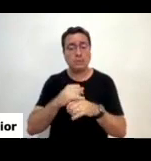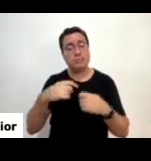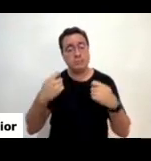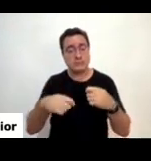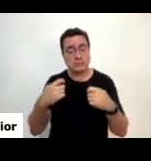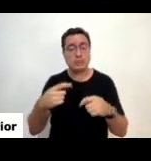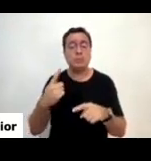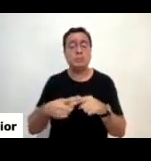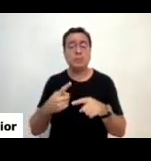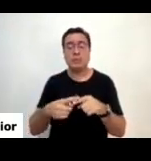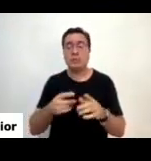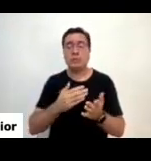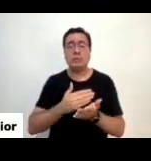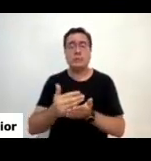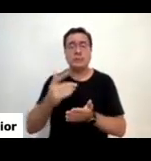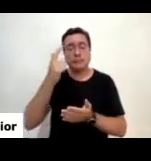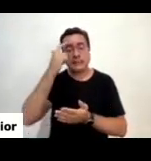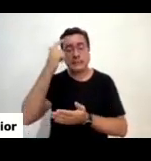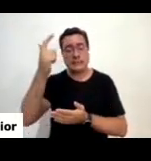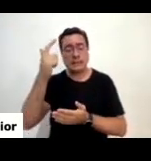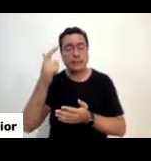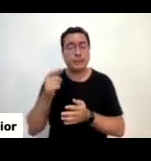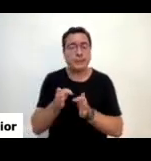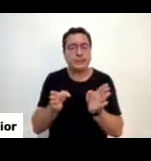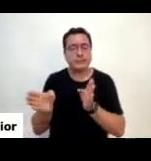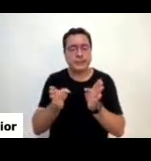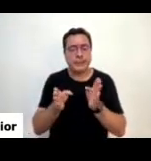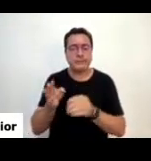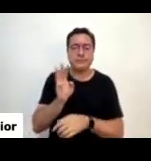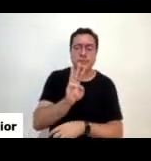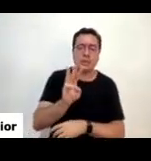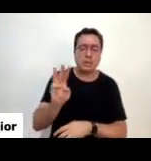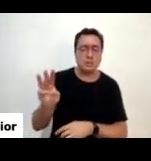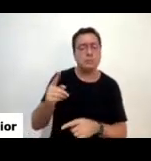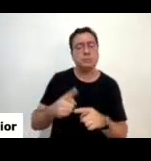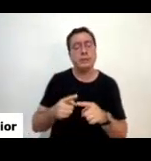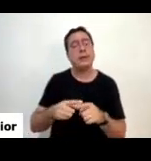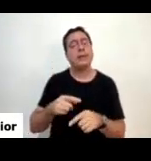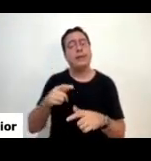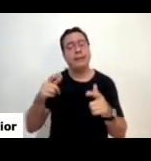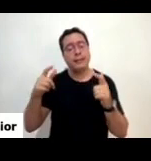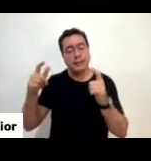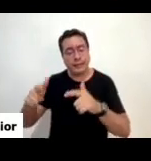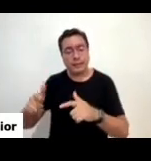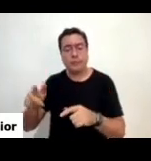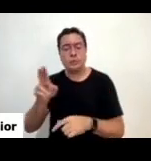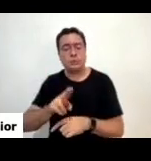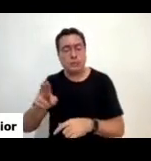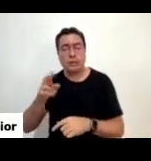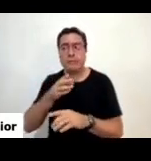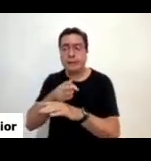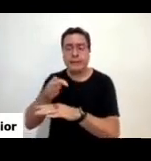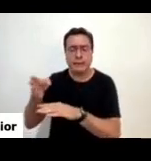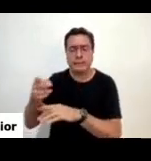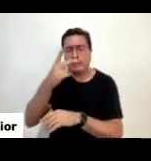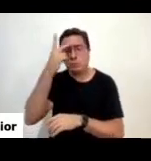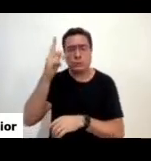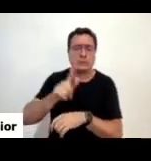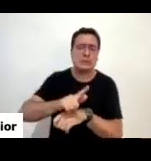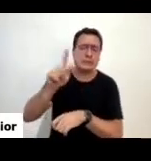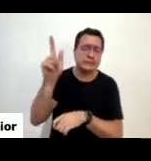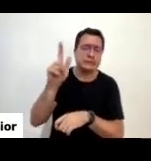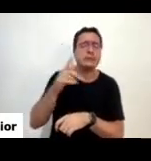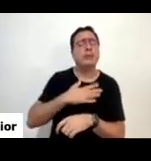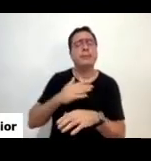muitas vezes nós começamos a pensar, eu vou colocar acessibilidade no meu site, porque é lá que o usuário vai navegar. Mas e quem gerencia dentro da